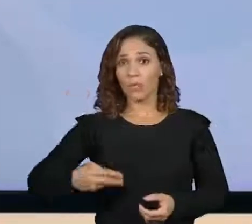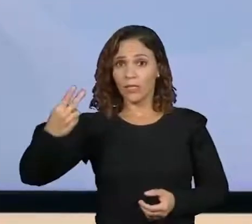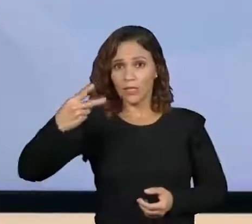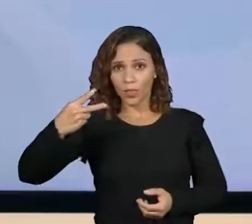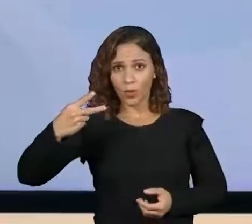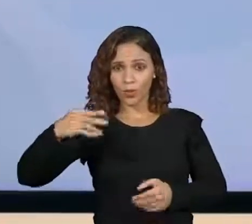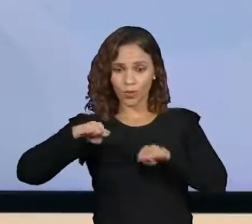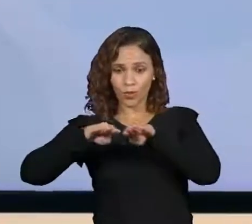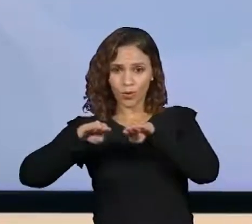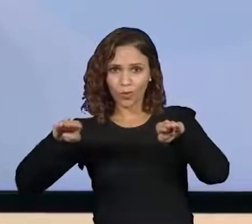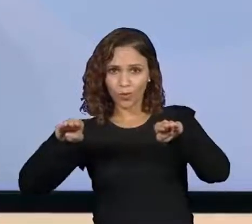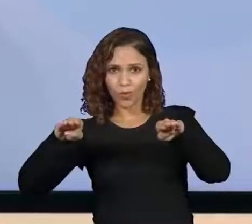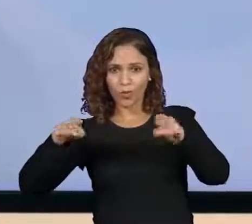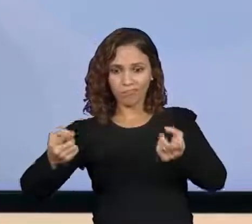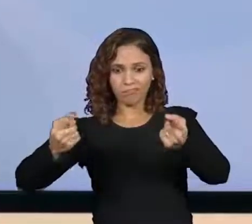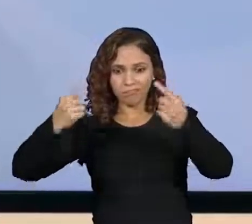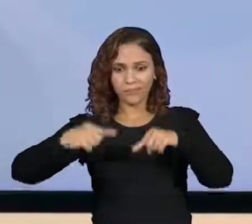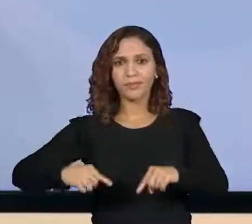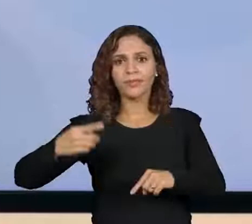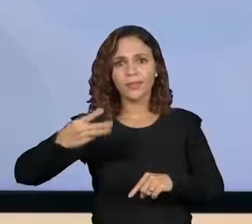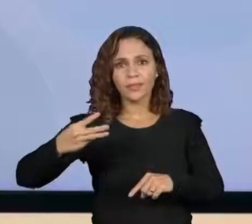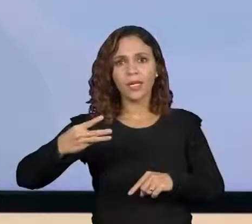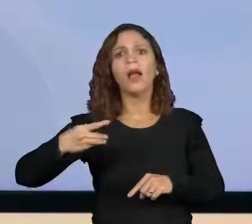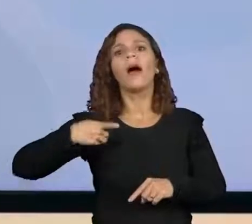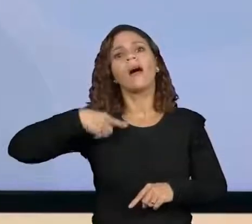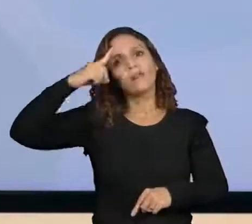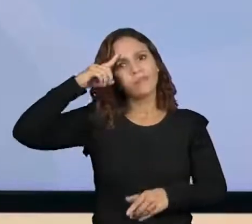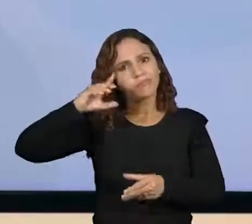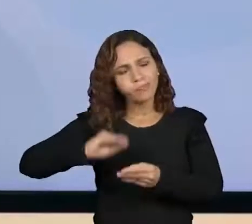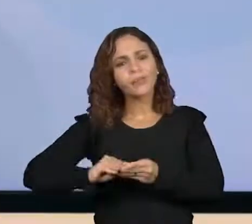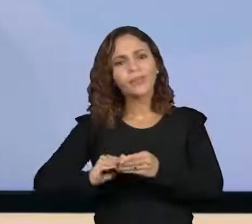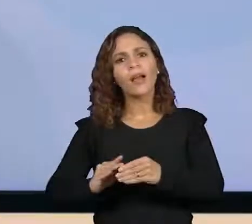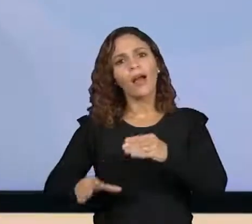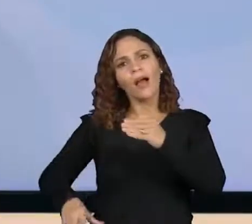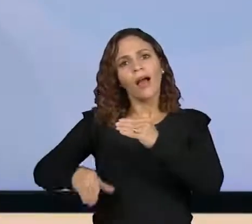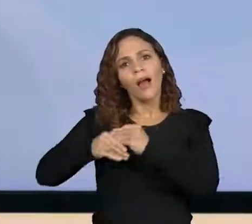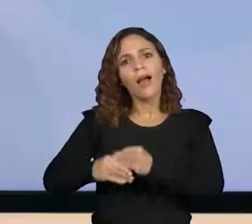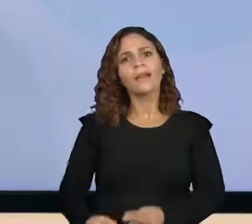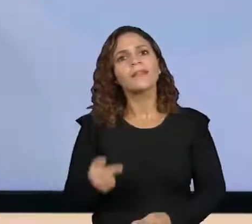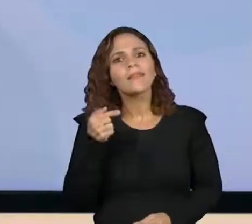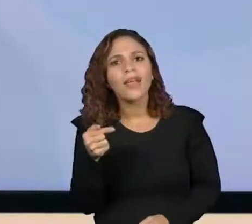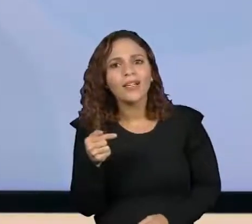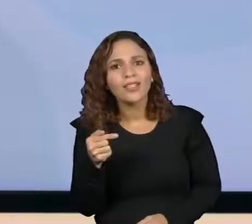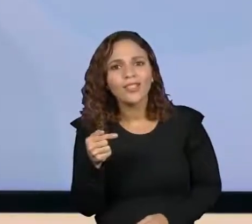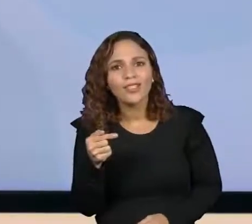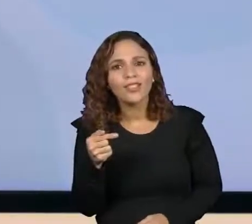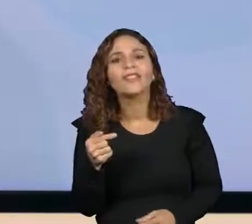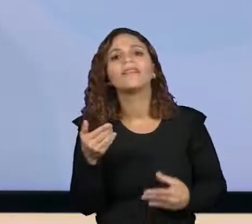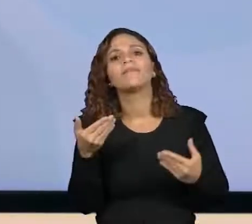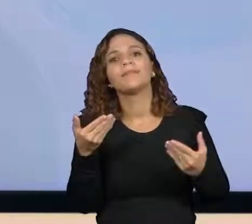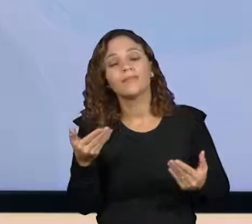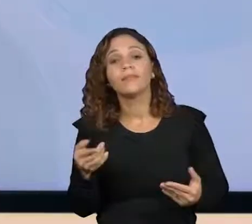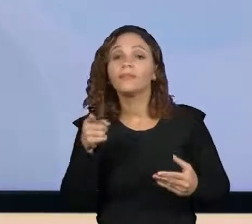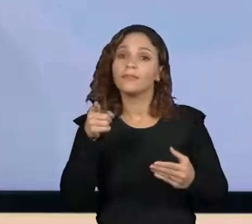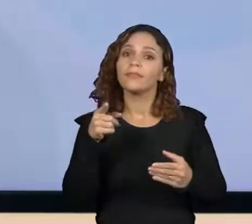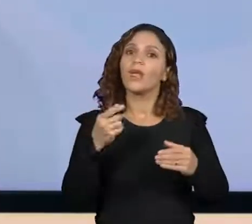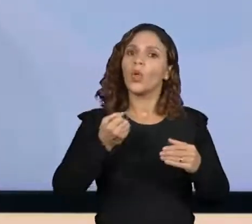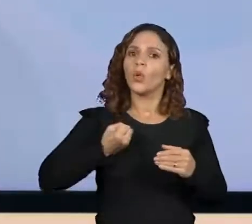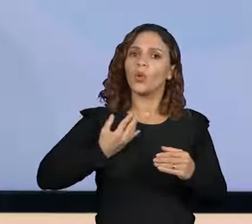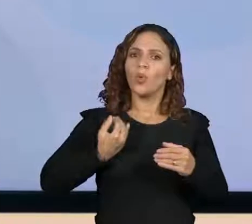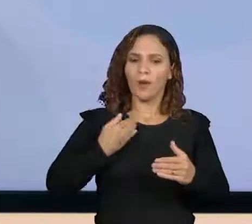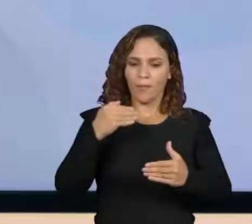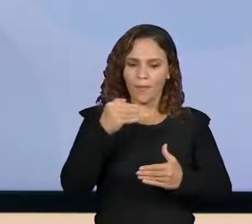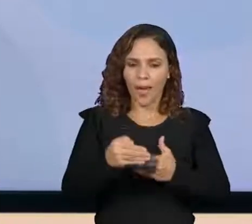prateleira, também aumentou 7 números. Então, essa é a regra dessa sequência.